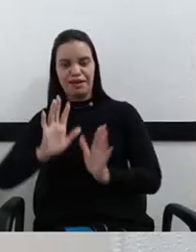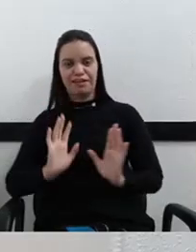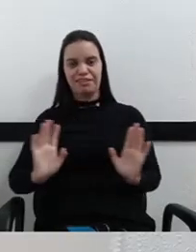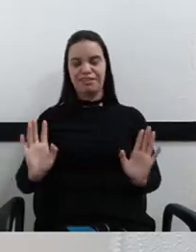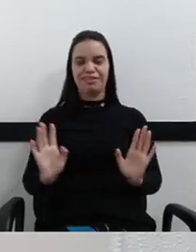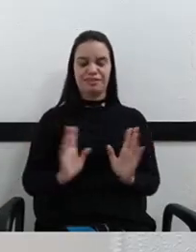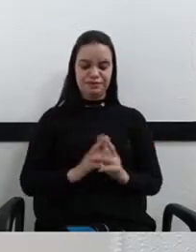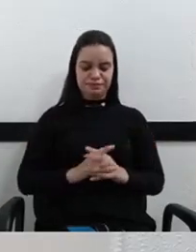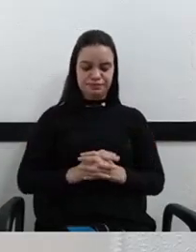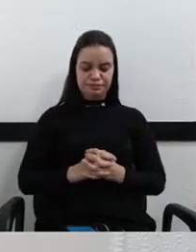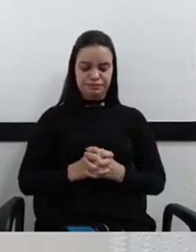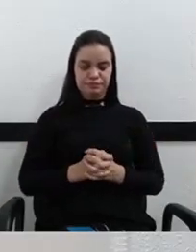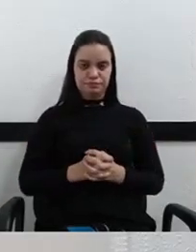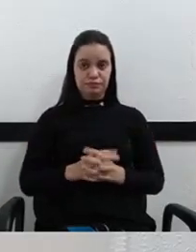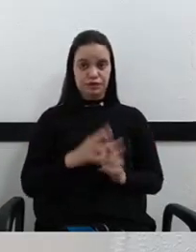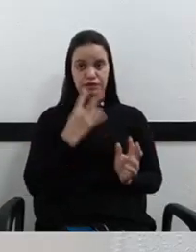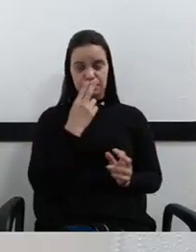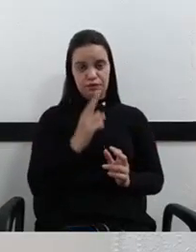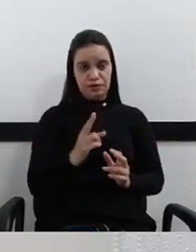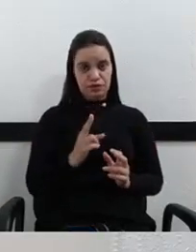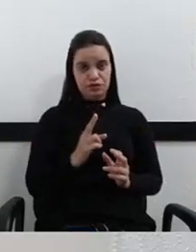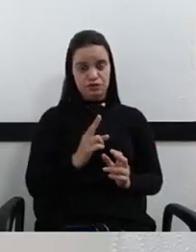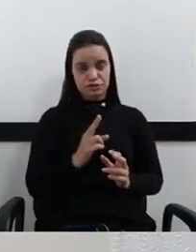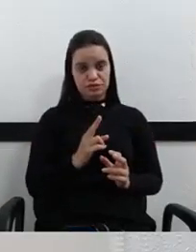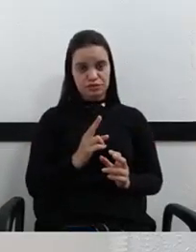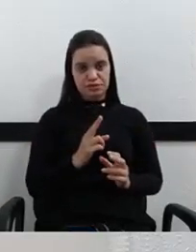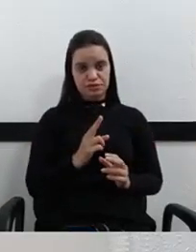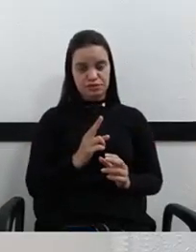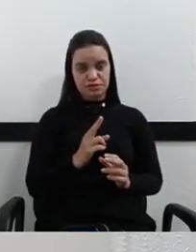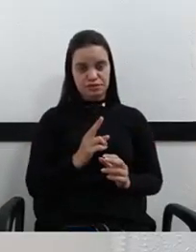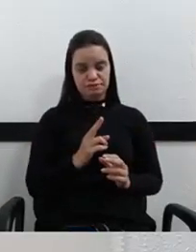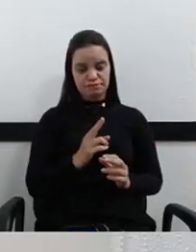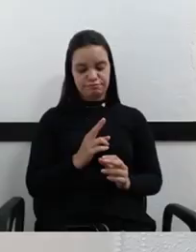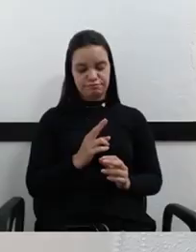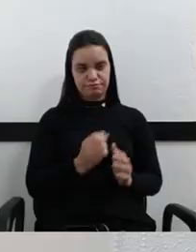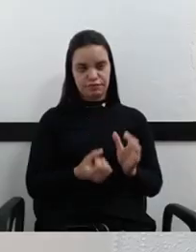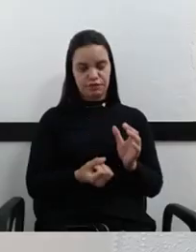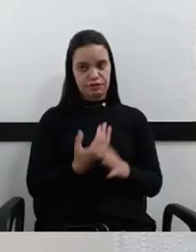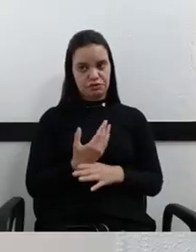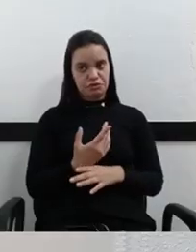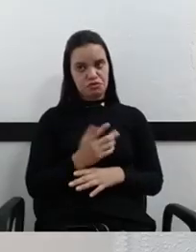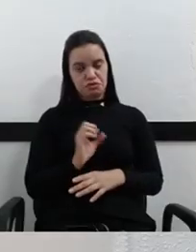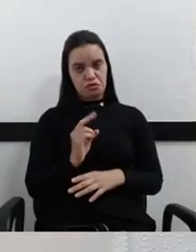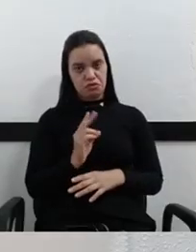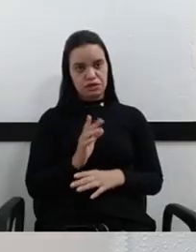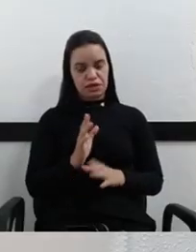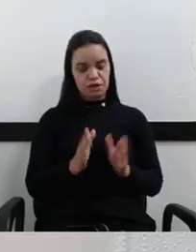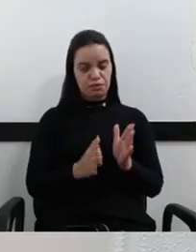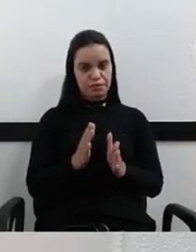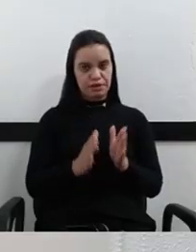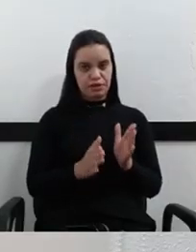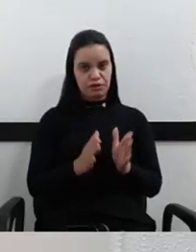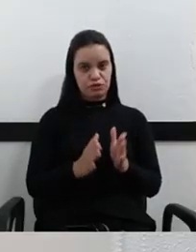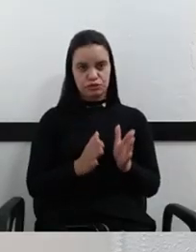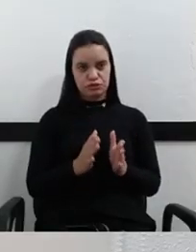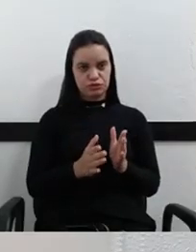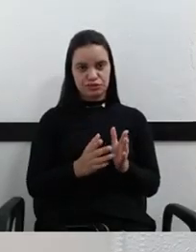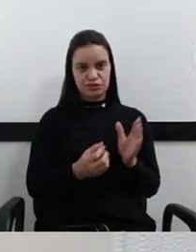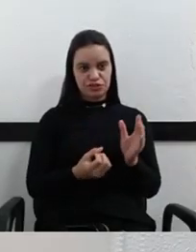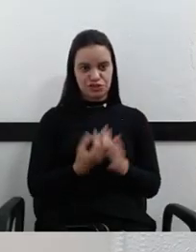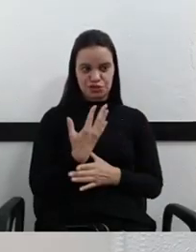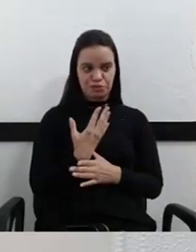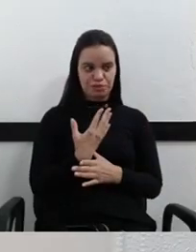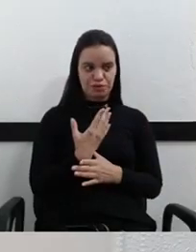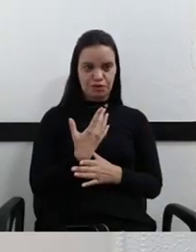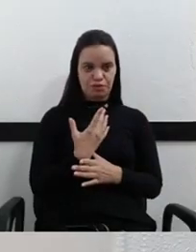né? Assim, eu acho que isso totalmente, assim, não existe... A não ser que nós estivéssemos num período assim de descobrimos ouro